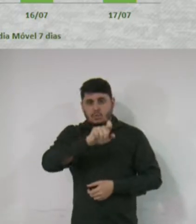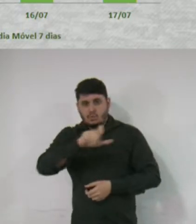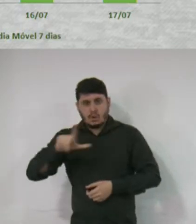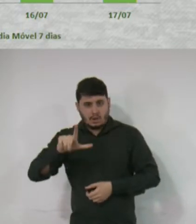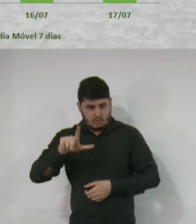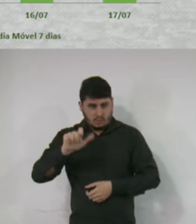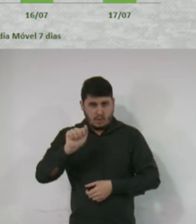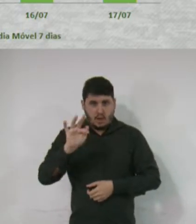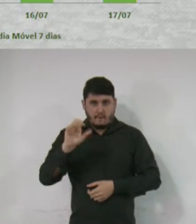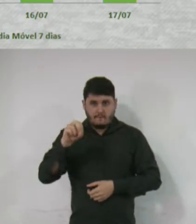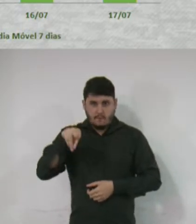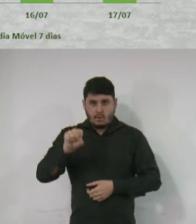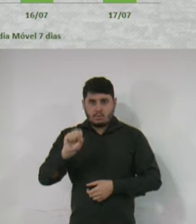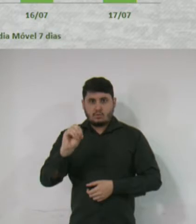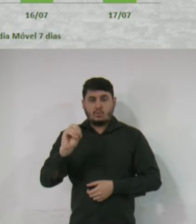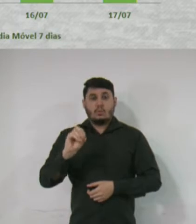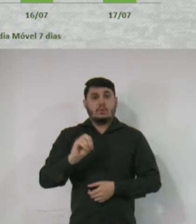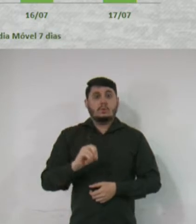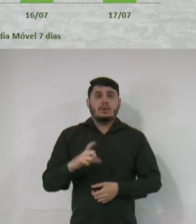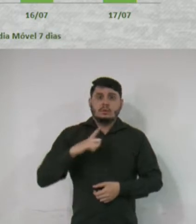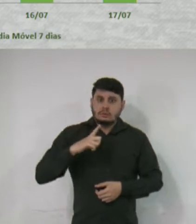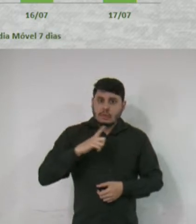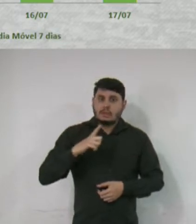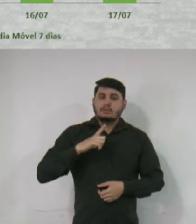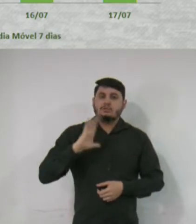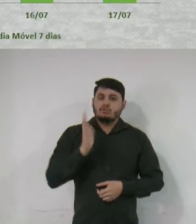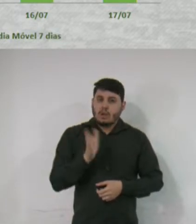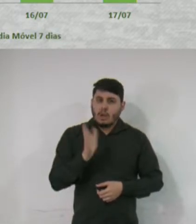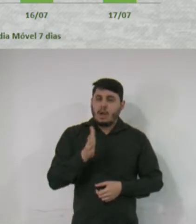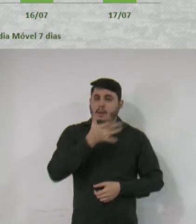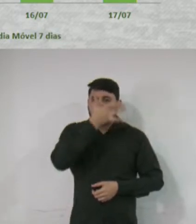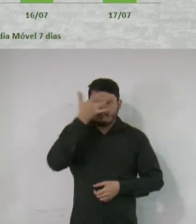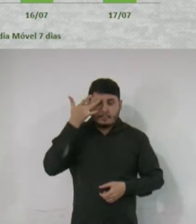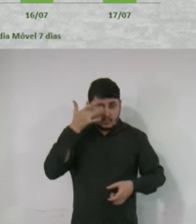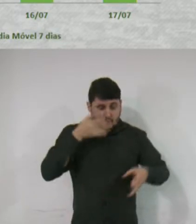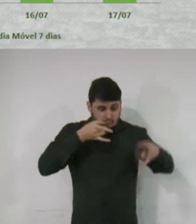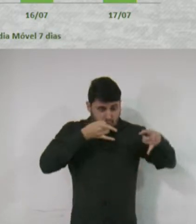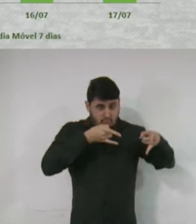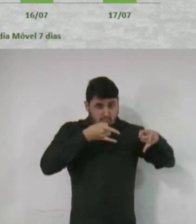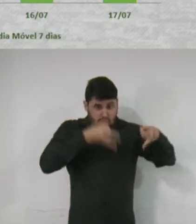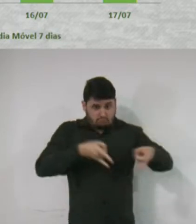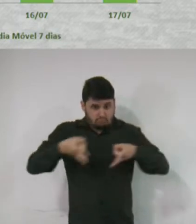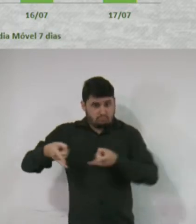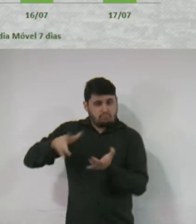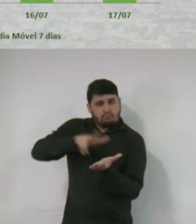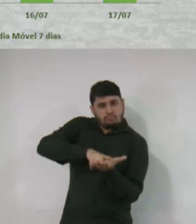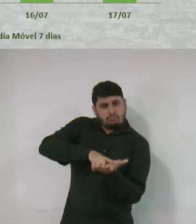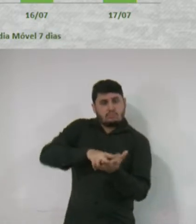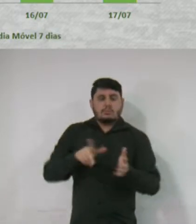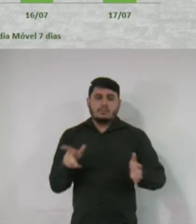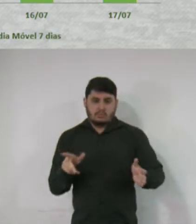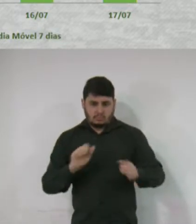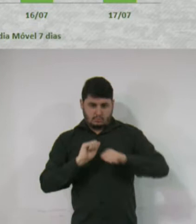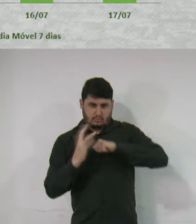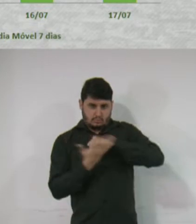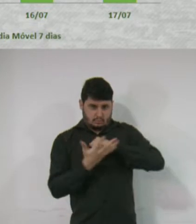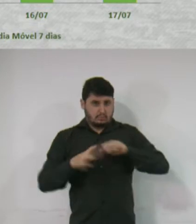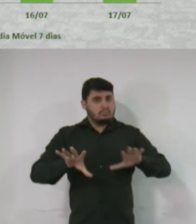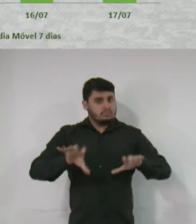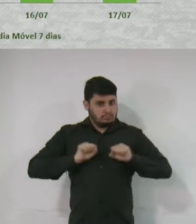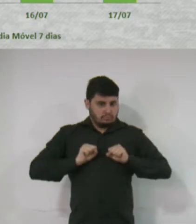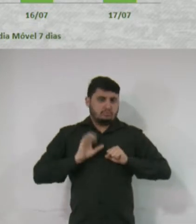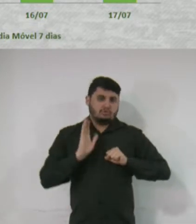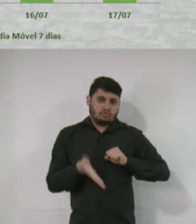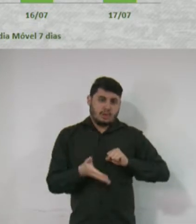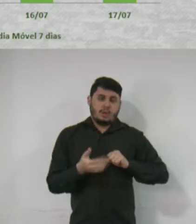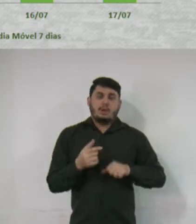UTI municipal, lá no nosso Manuel Afonso, pacientes desses 3 confirmados da Covid e 1 em investigação,